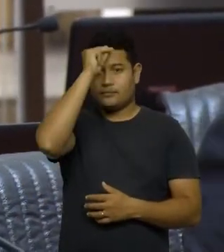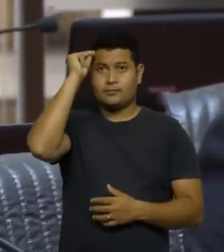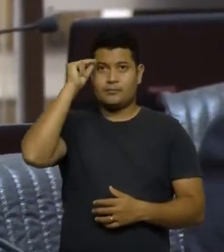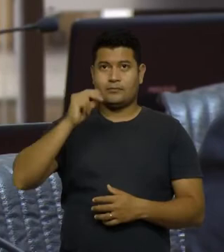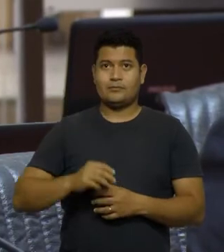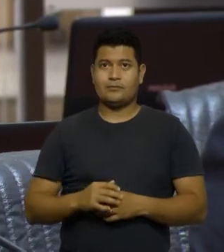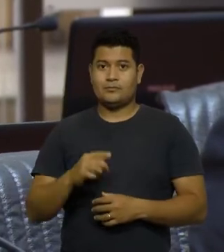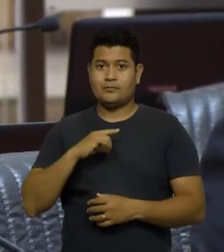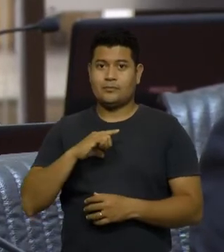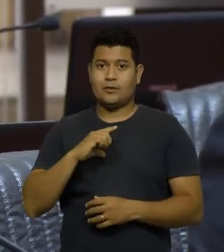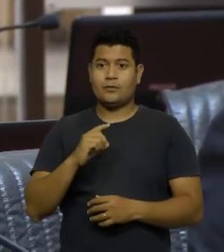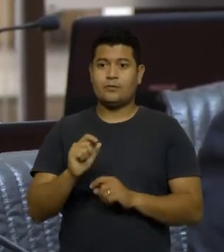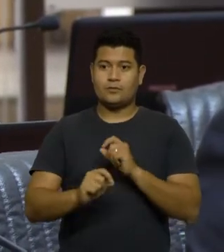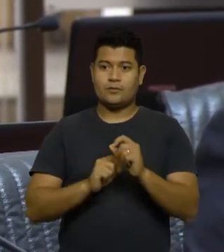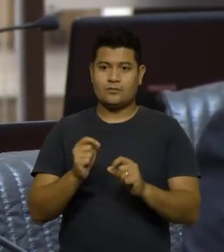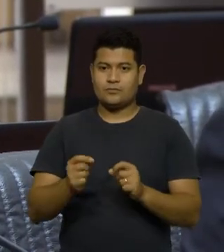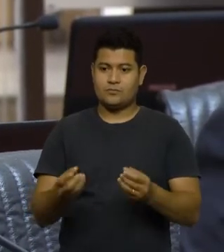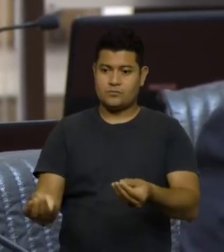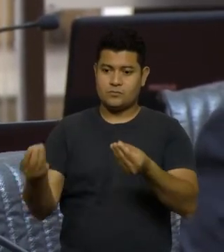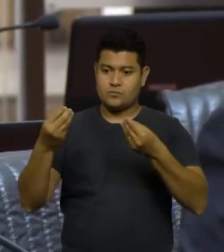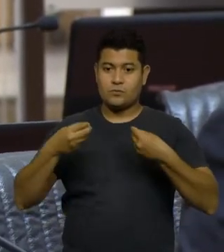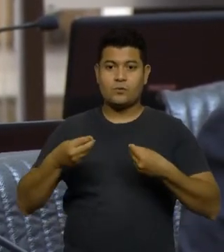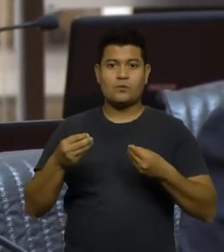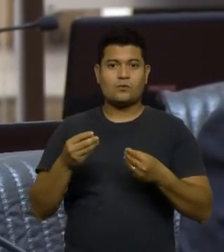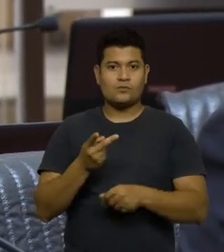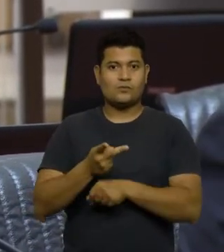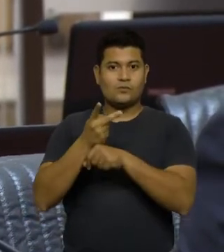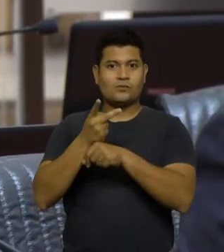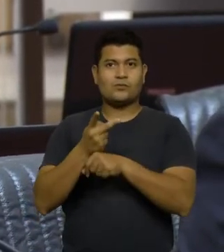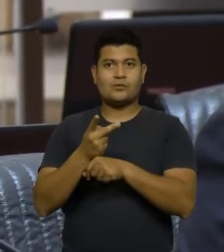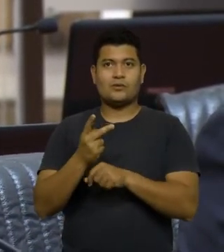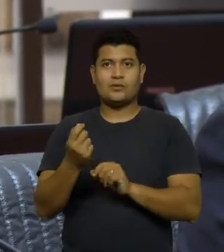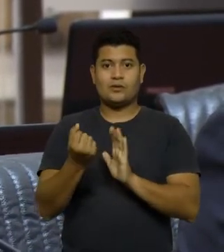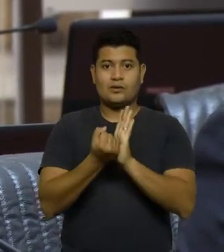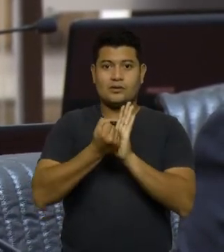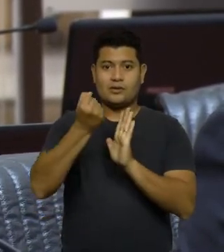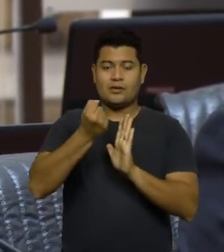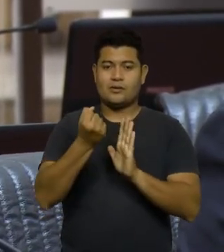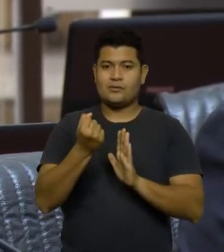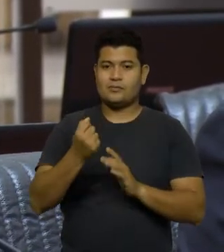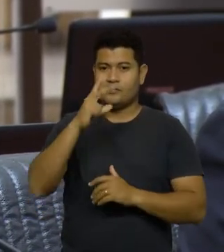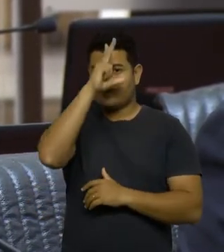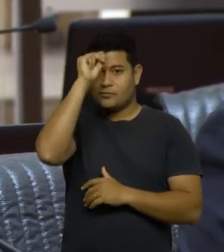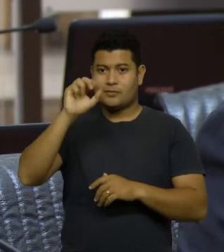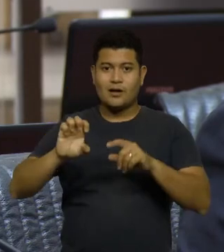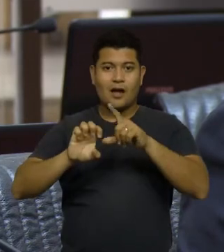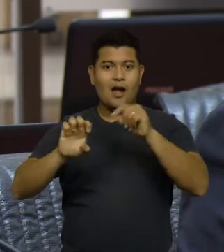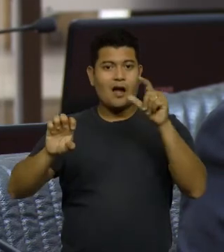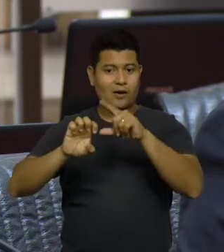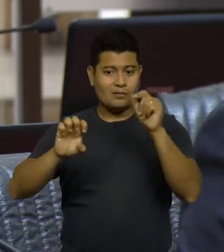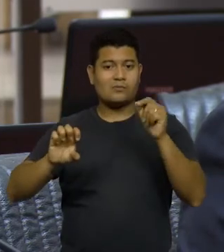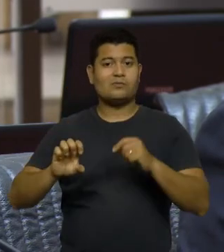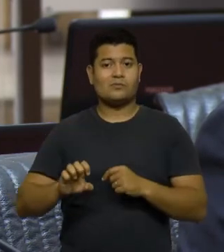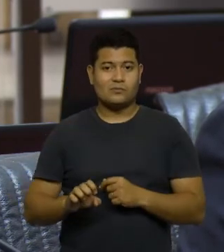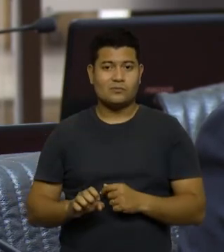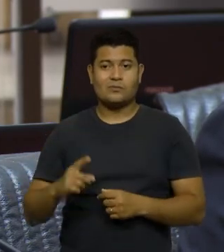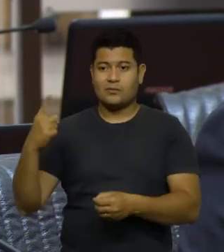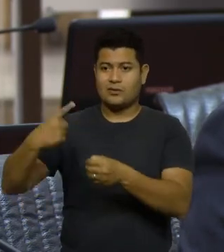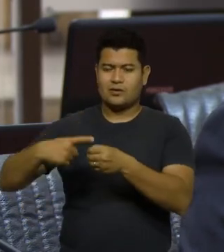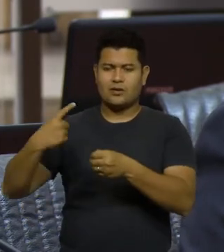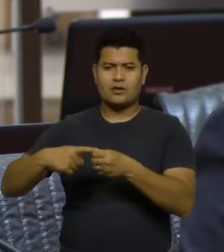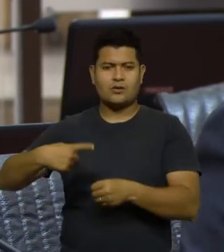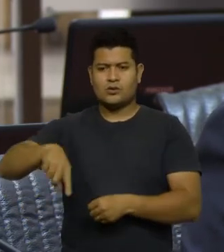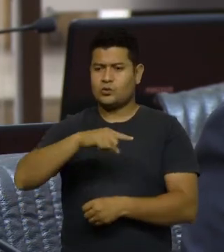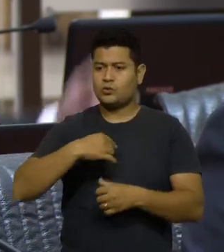um prêmio prefeito, selo prefeito empreendedor, cidade que orgulha Santa